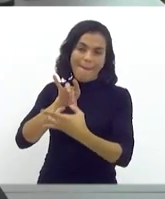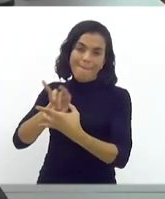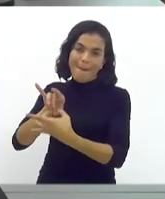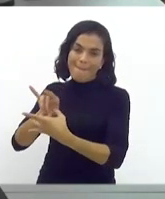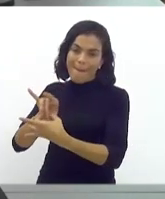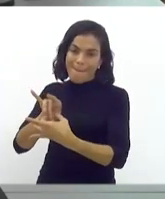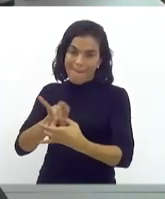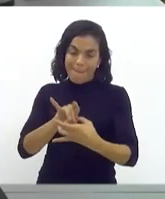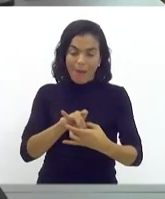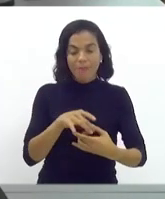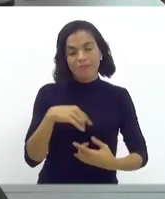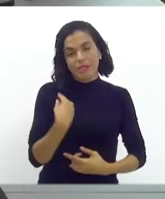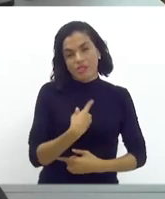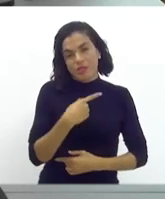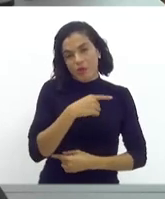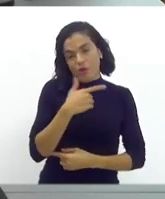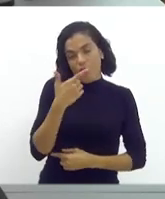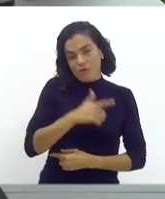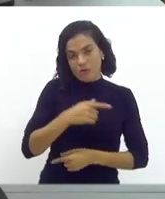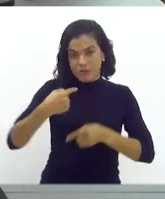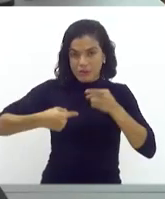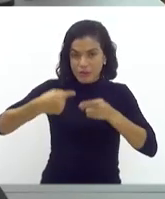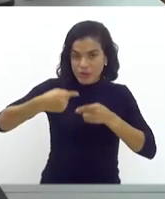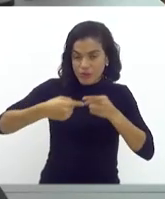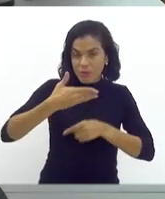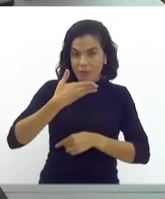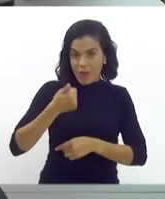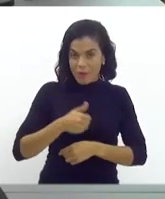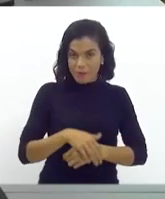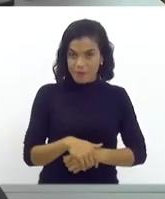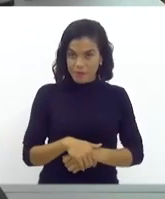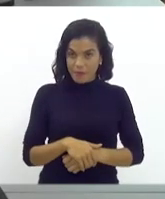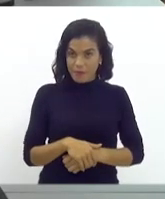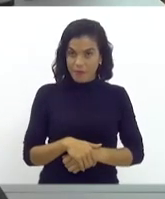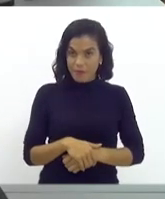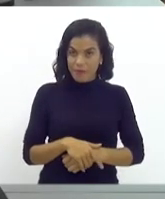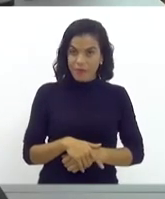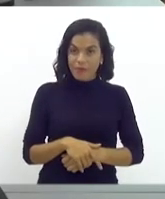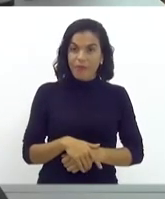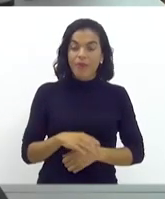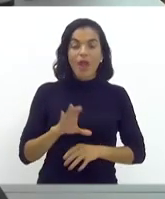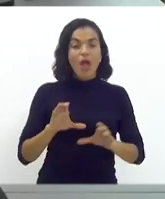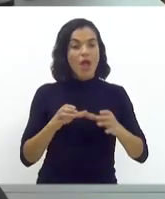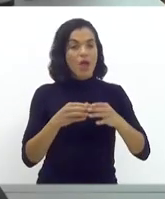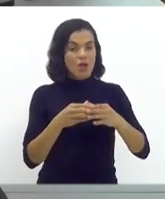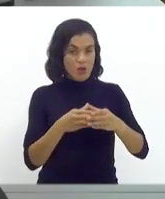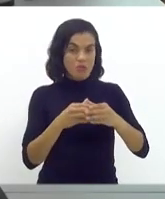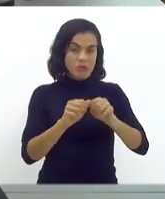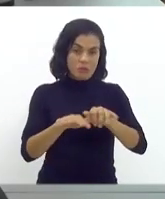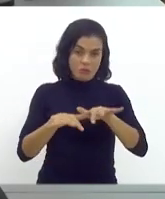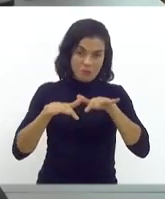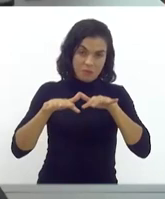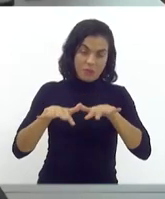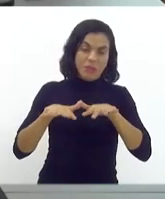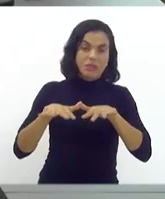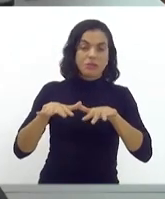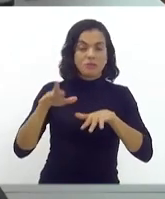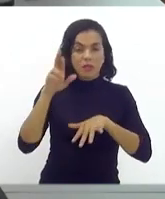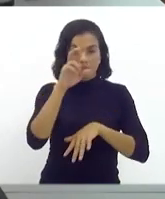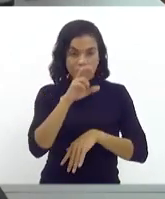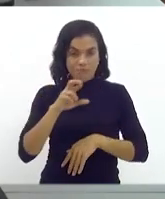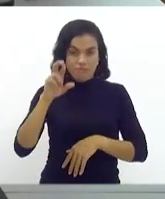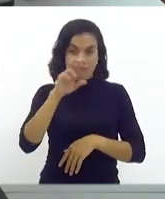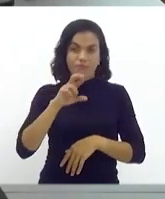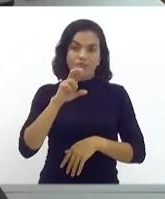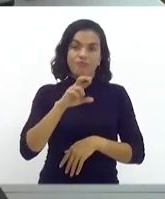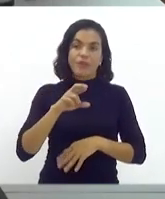discutir melhor é bom E aí vai o registro Inicial comissão parlamentar de inquérito a resolução